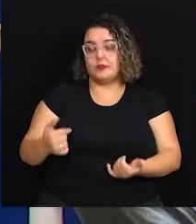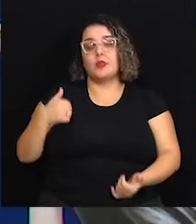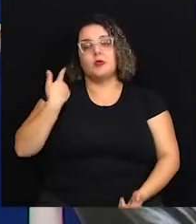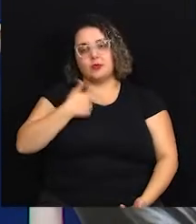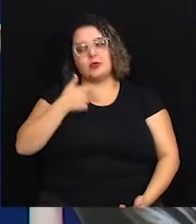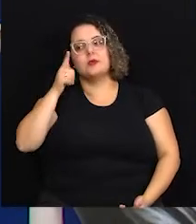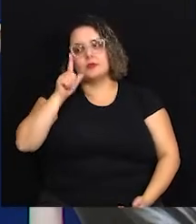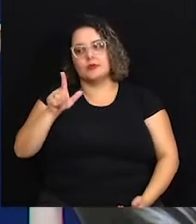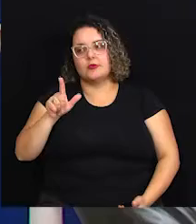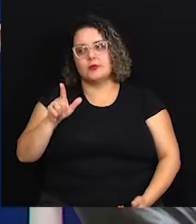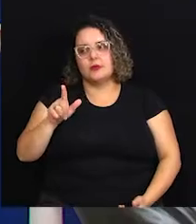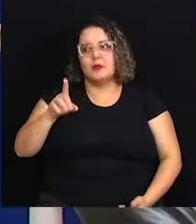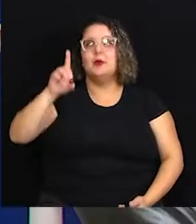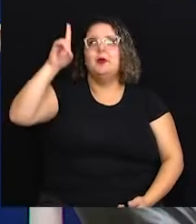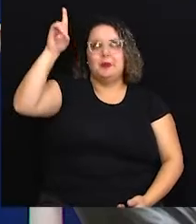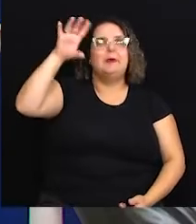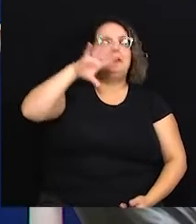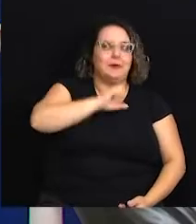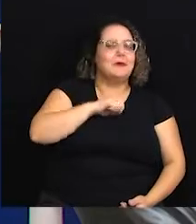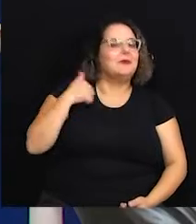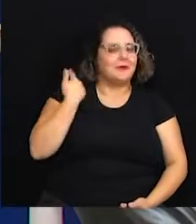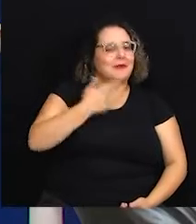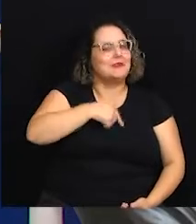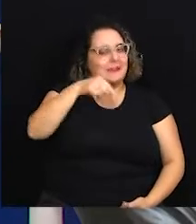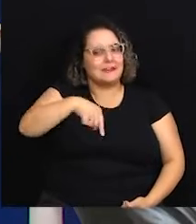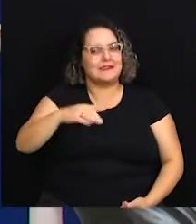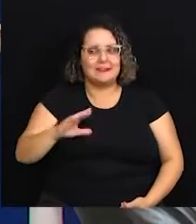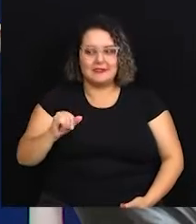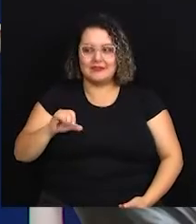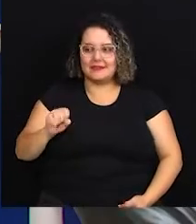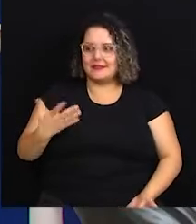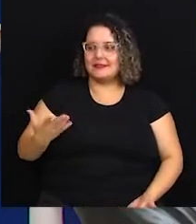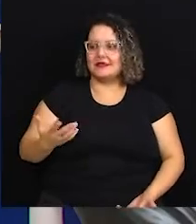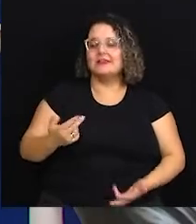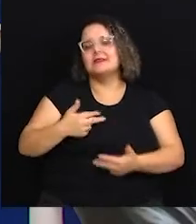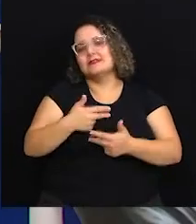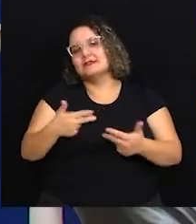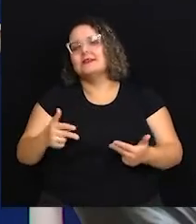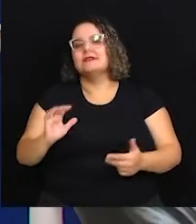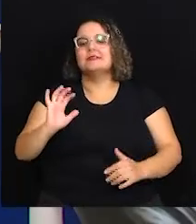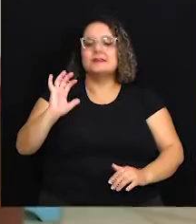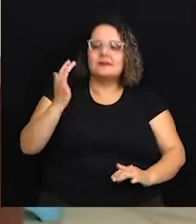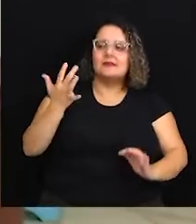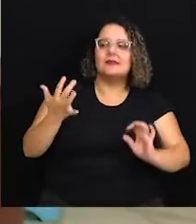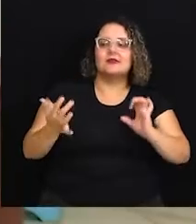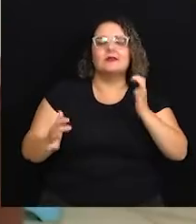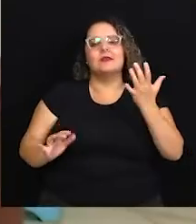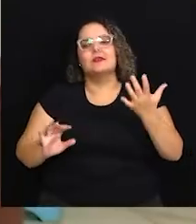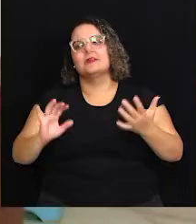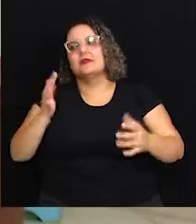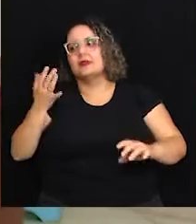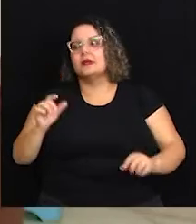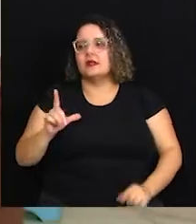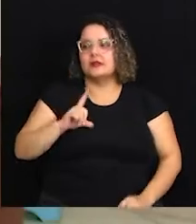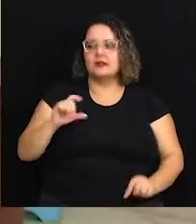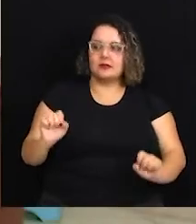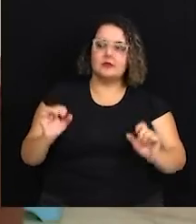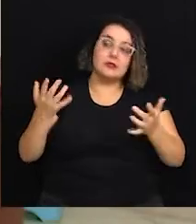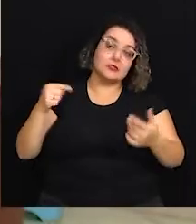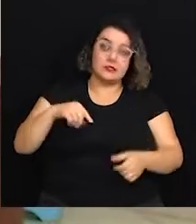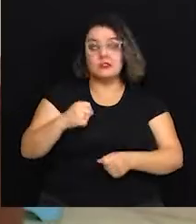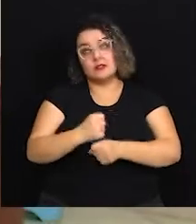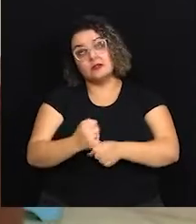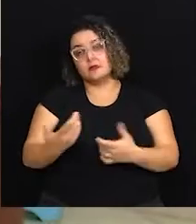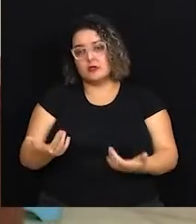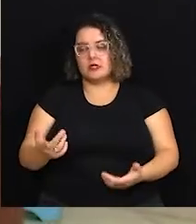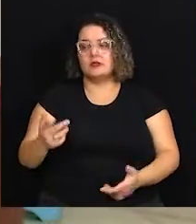sabe? Eu acho que tem alguém lá em cima que gosta bastante da gente. Então, as coisas vão acontecendo, né? A gente tem festa, agora esse ano não,